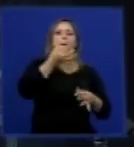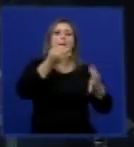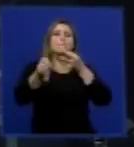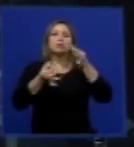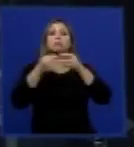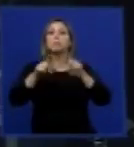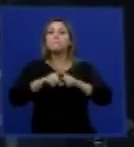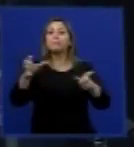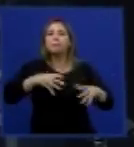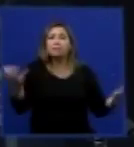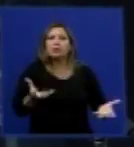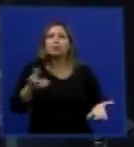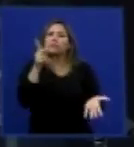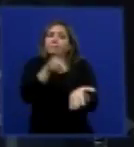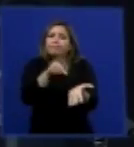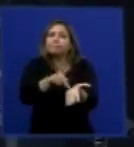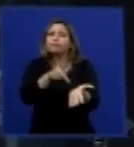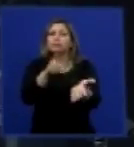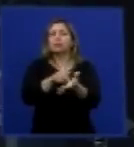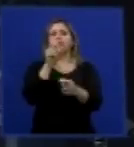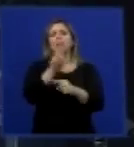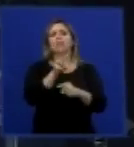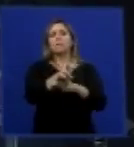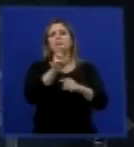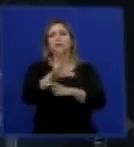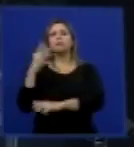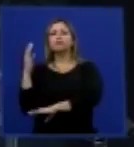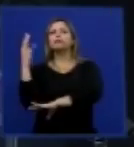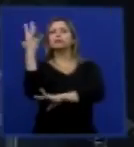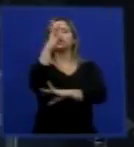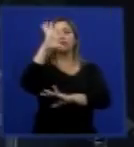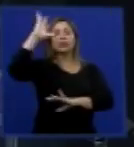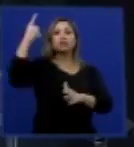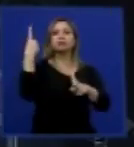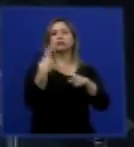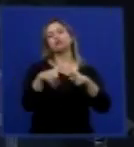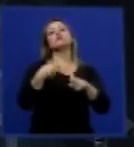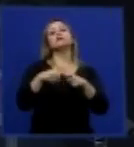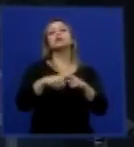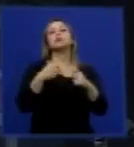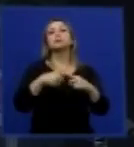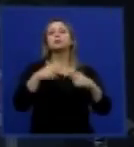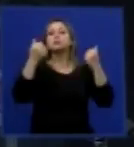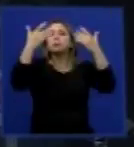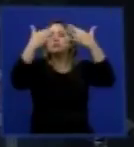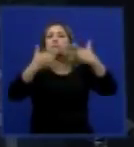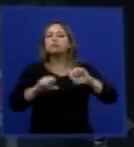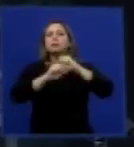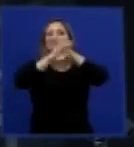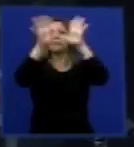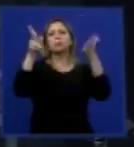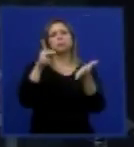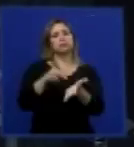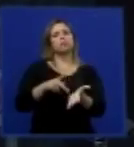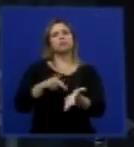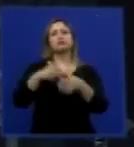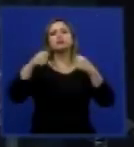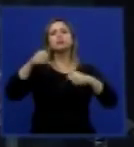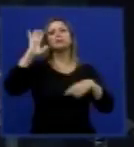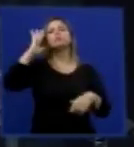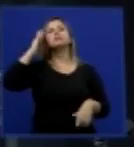queríamos objetivamente sobre o ponto de vista ambiental interpretar as coisas de modo claro como elas têm que ser